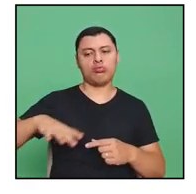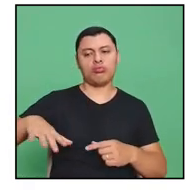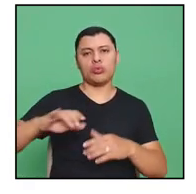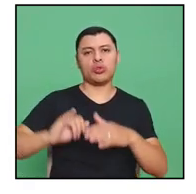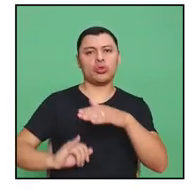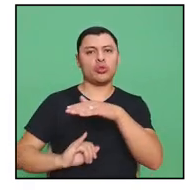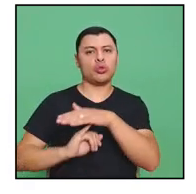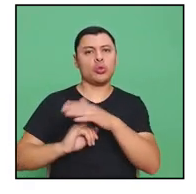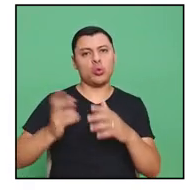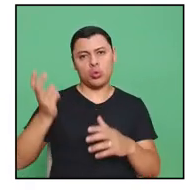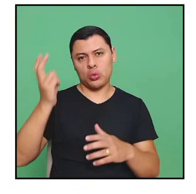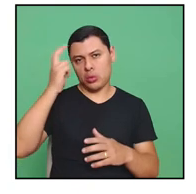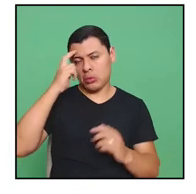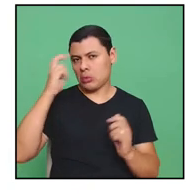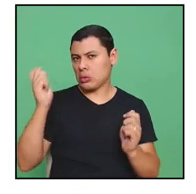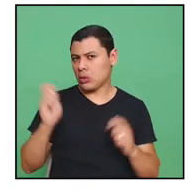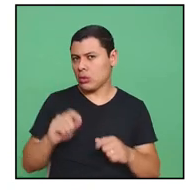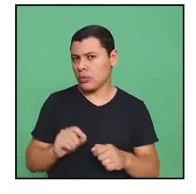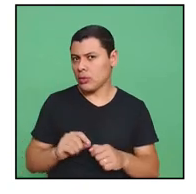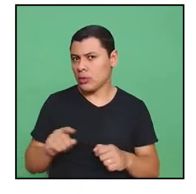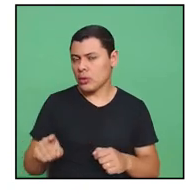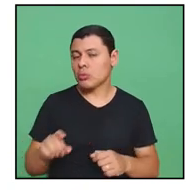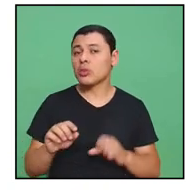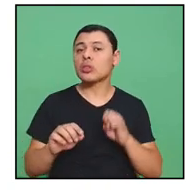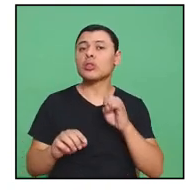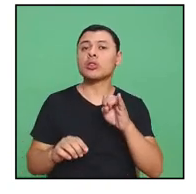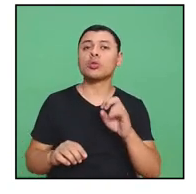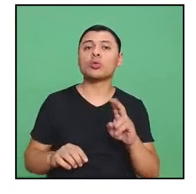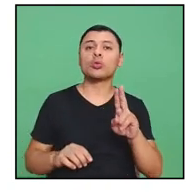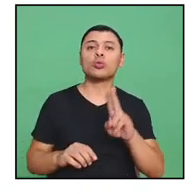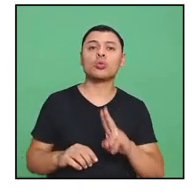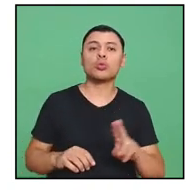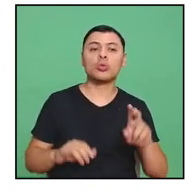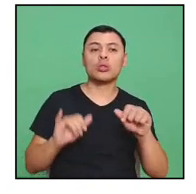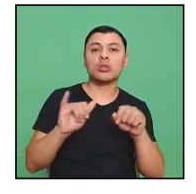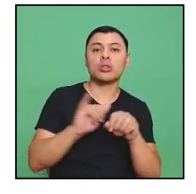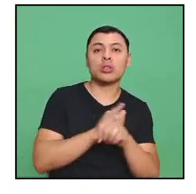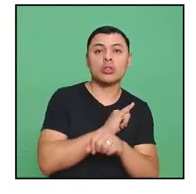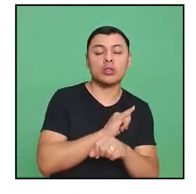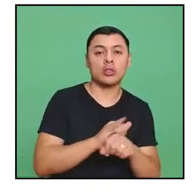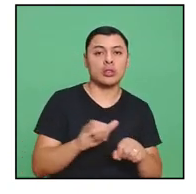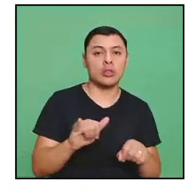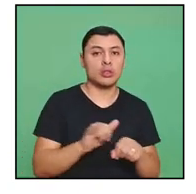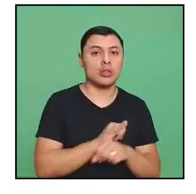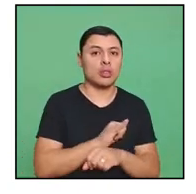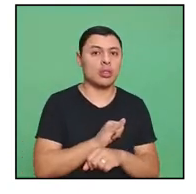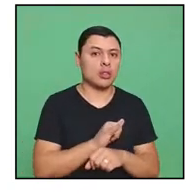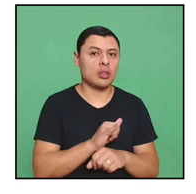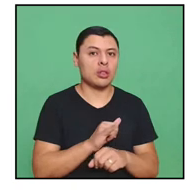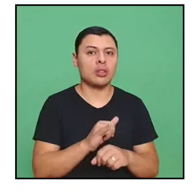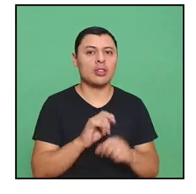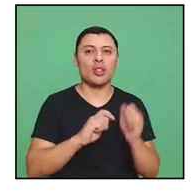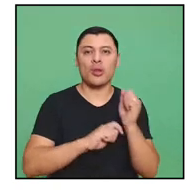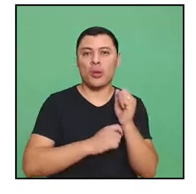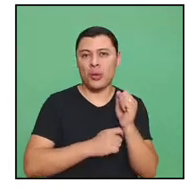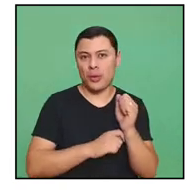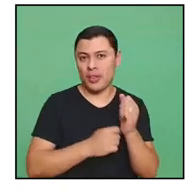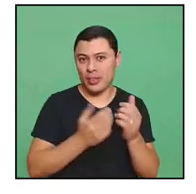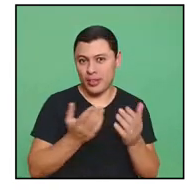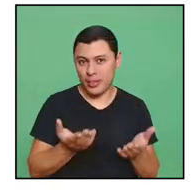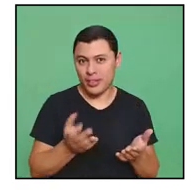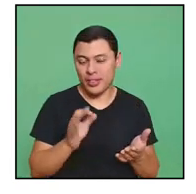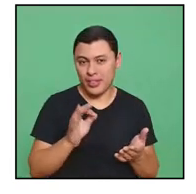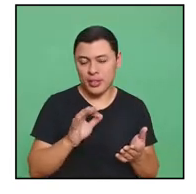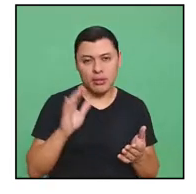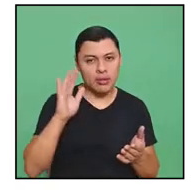otimizada a partir do uso de estratégias como a partir dos tokens, né? Pensando na